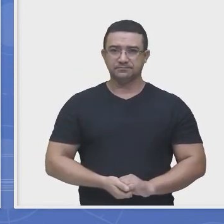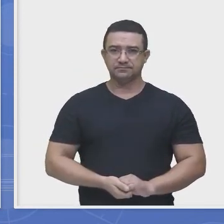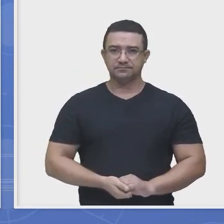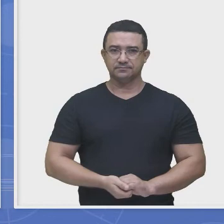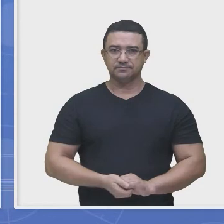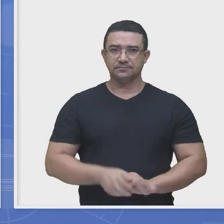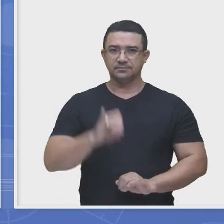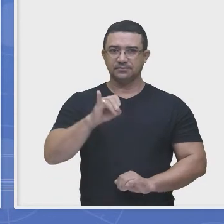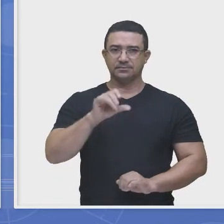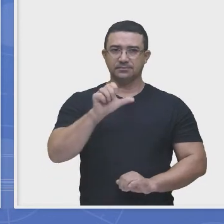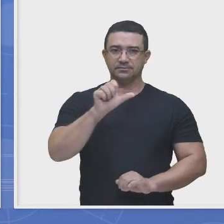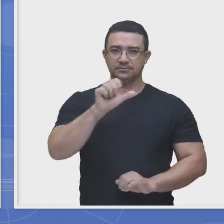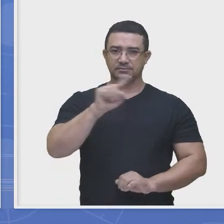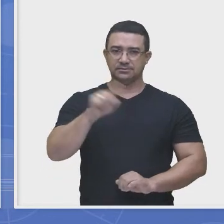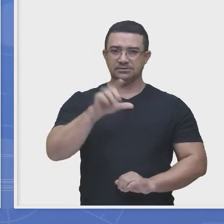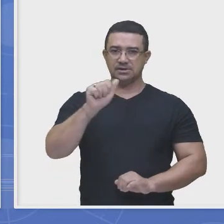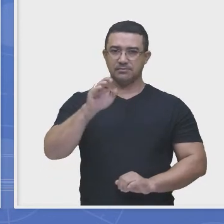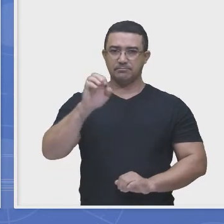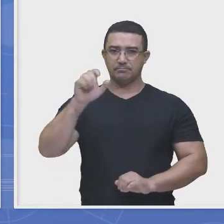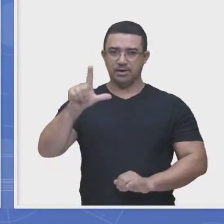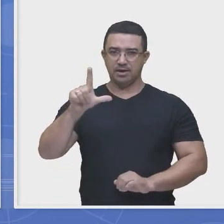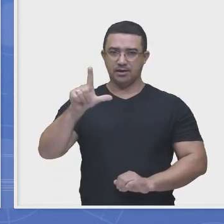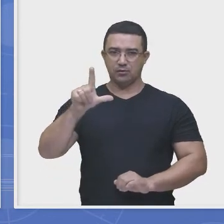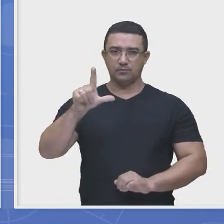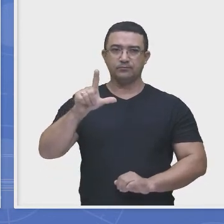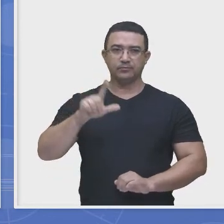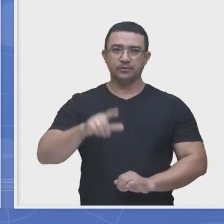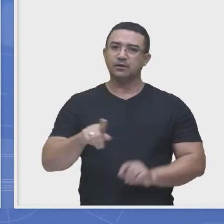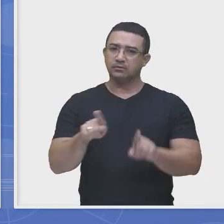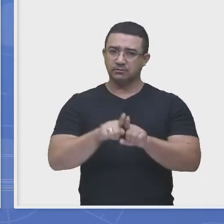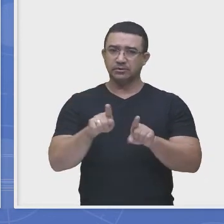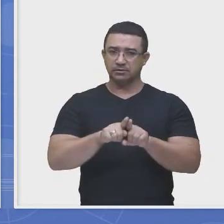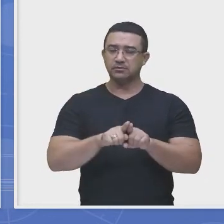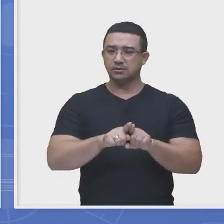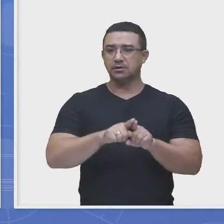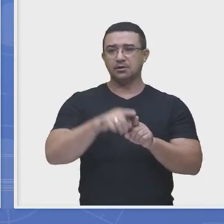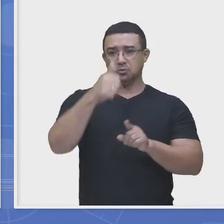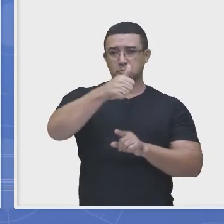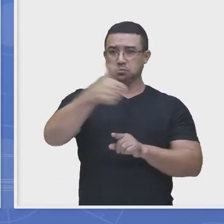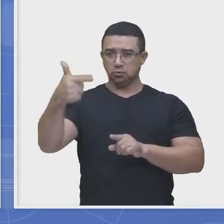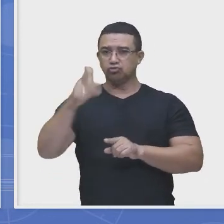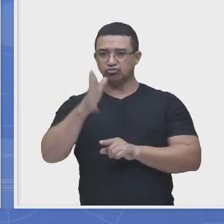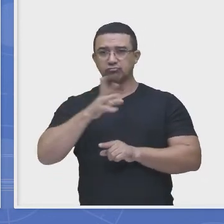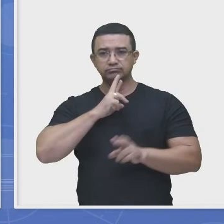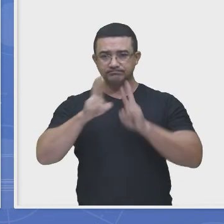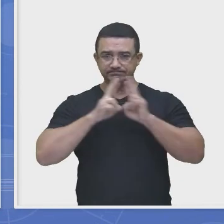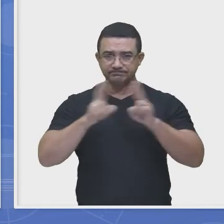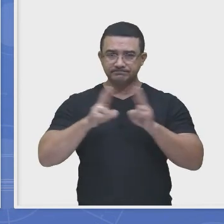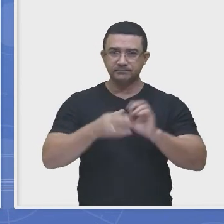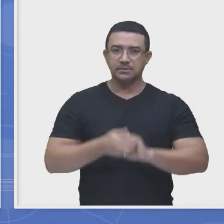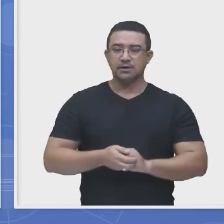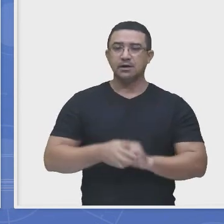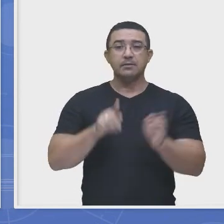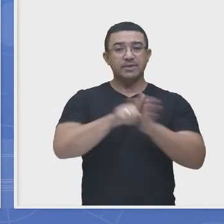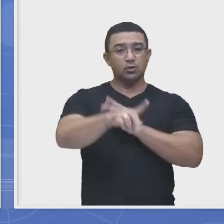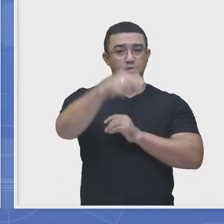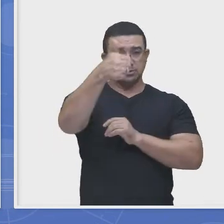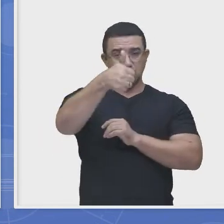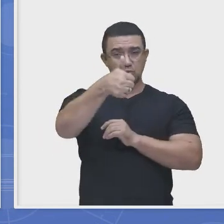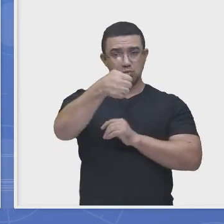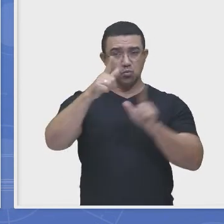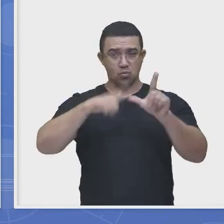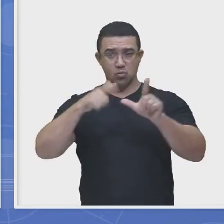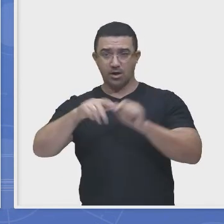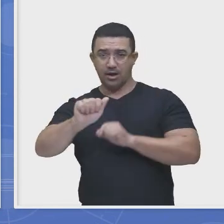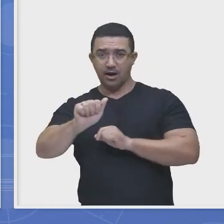para interagir? Olha só, a Isabelle respondeu as duas questões. Parabéns, Isabelle. Olha só, a questão 1, ela afirma que a resposta correta é a